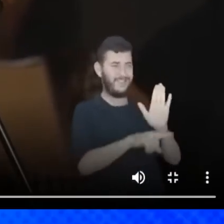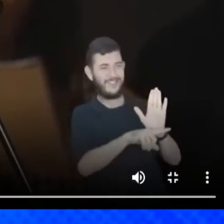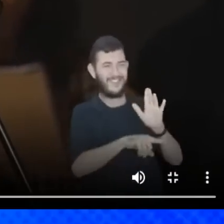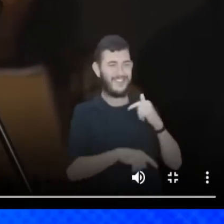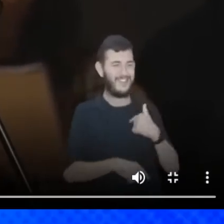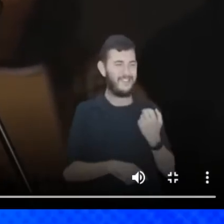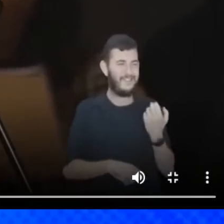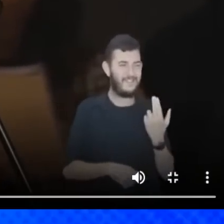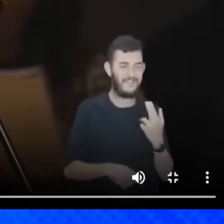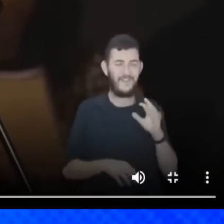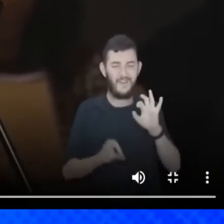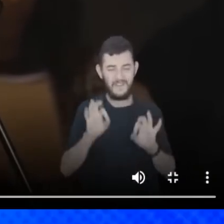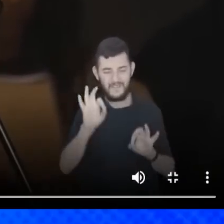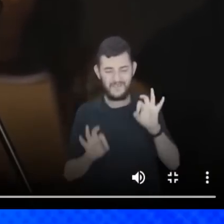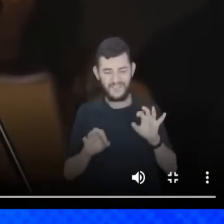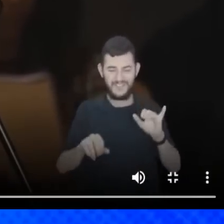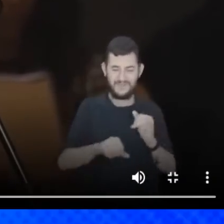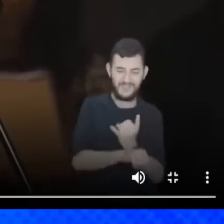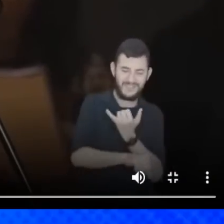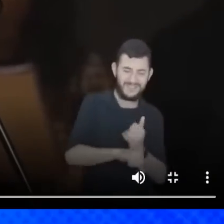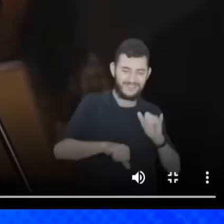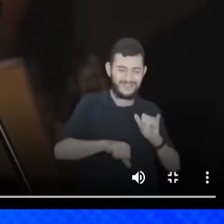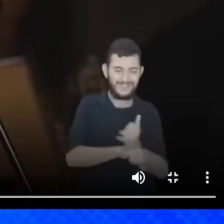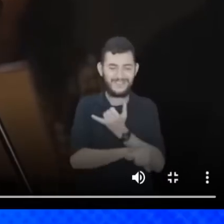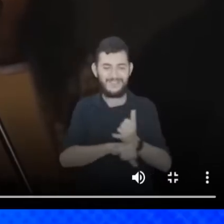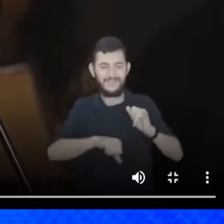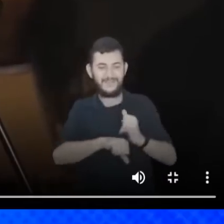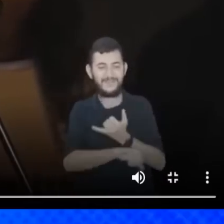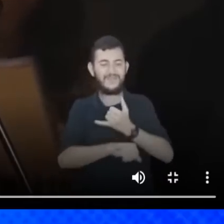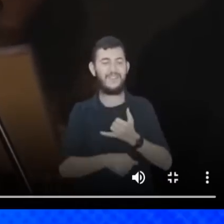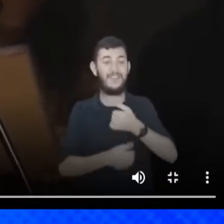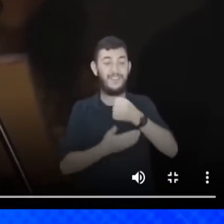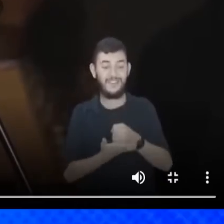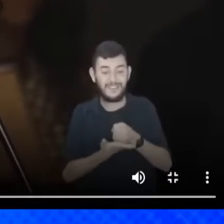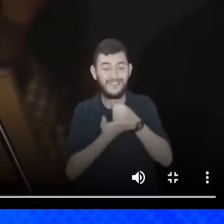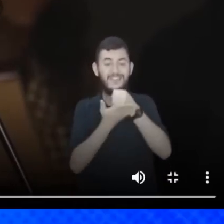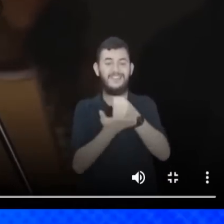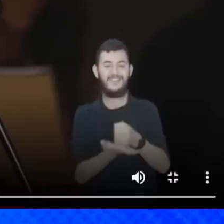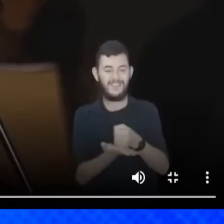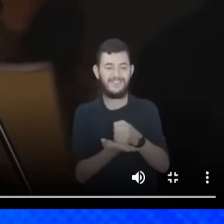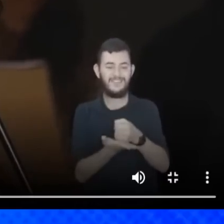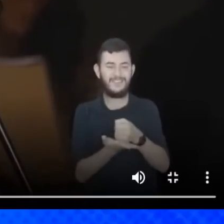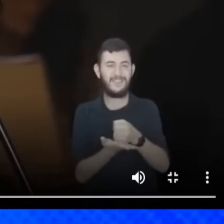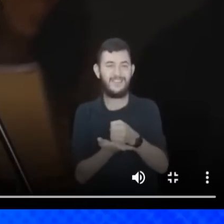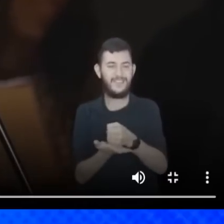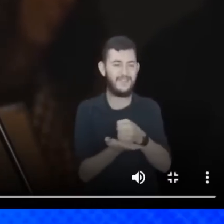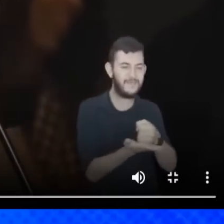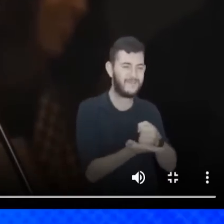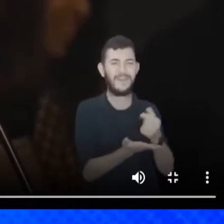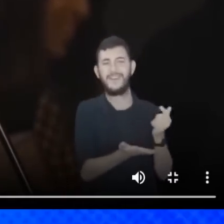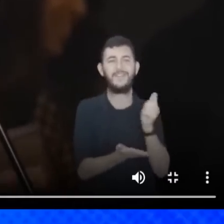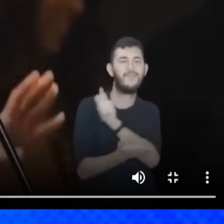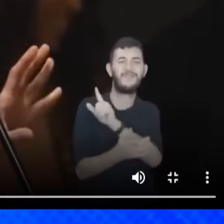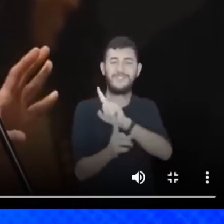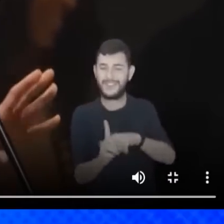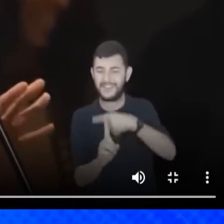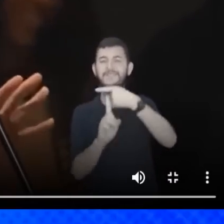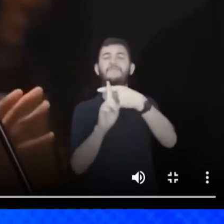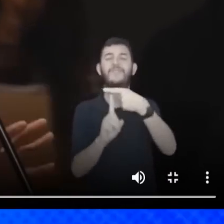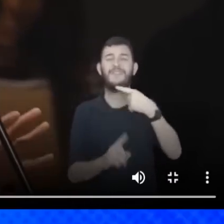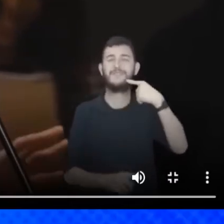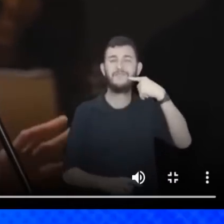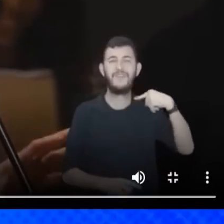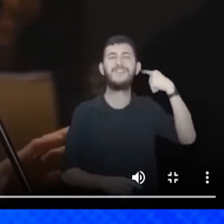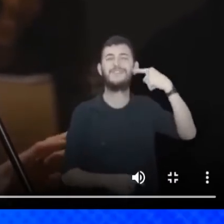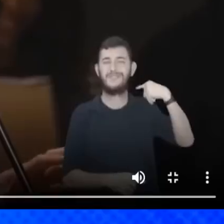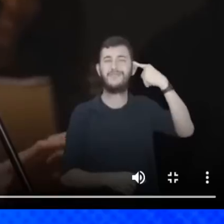uma pequena contribuição para arrumar mais algum advogado. Eu sei que os que